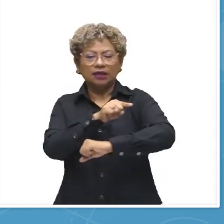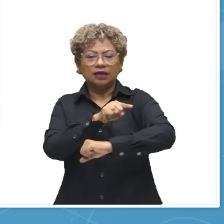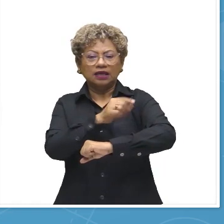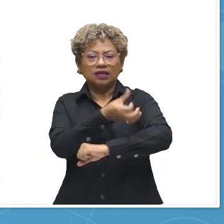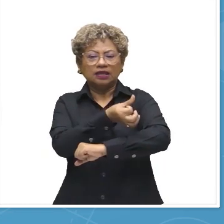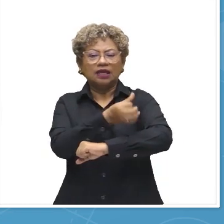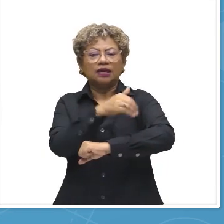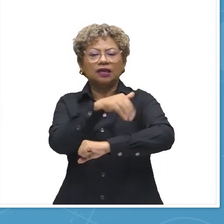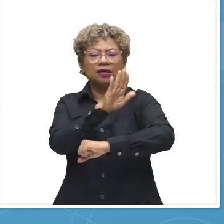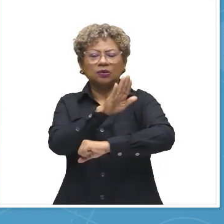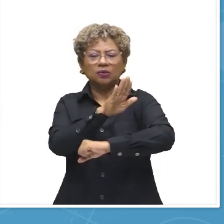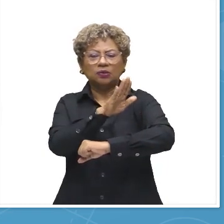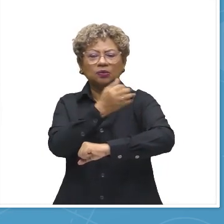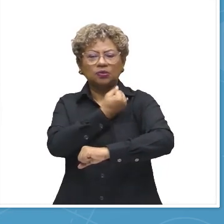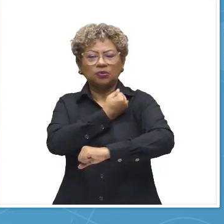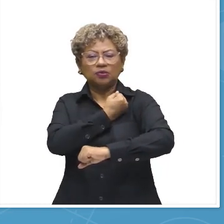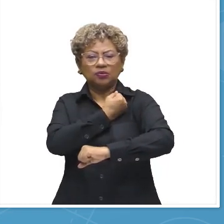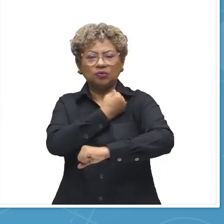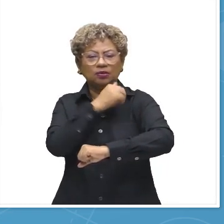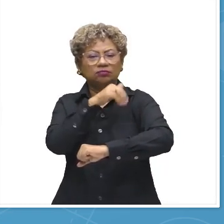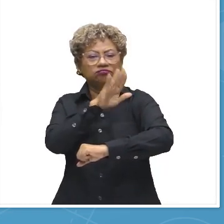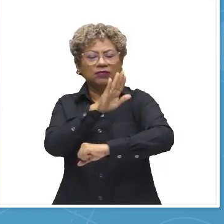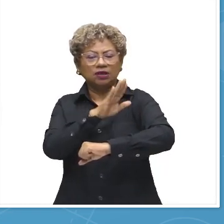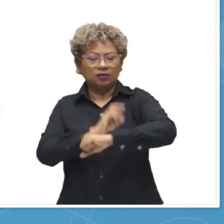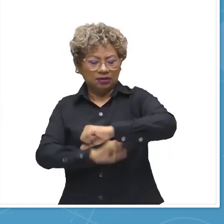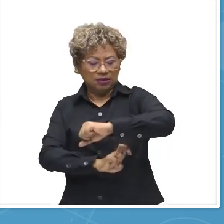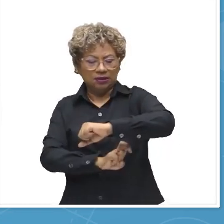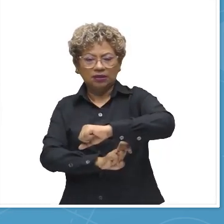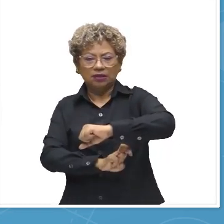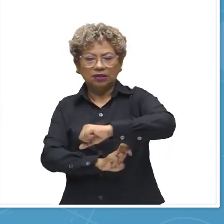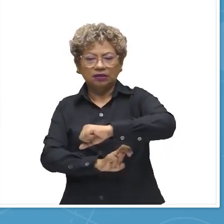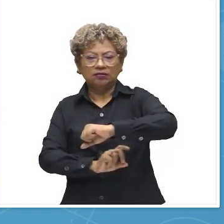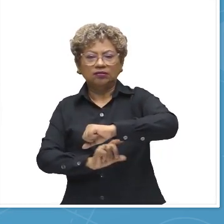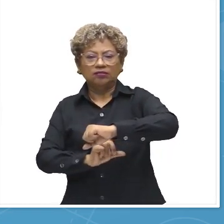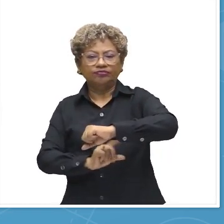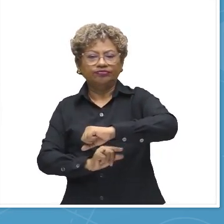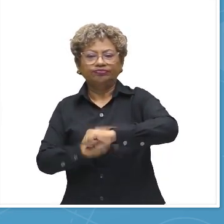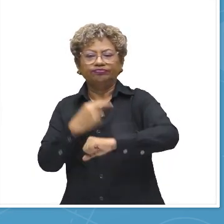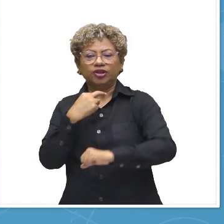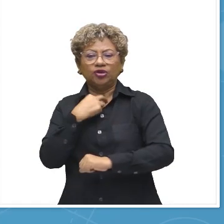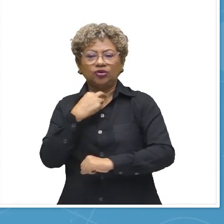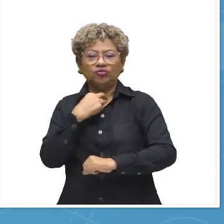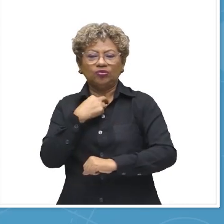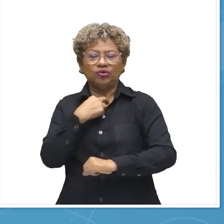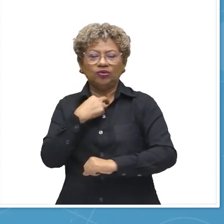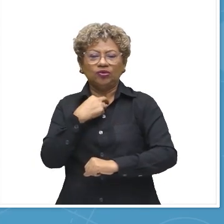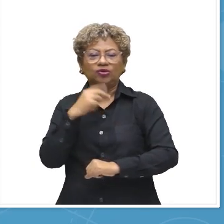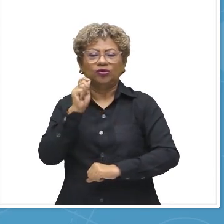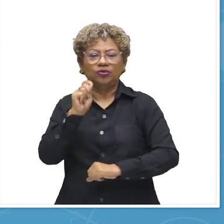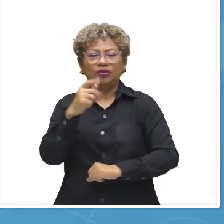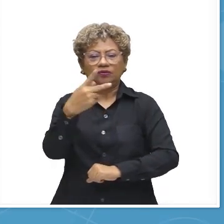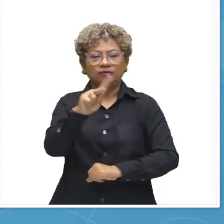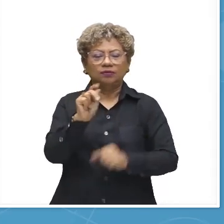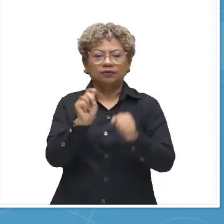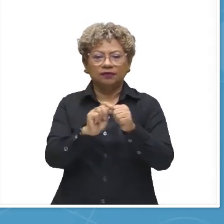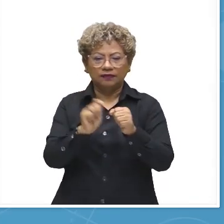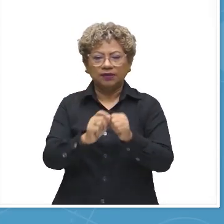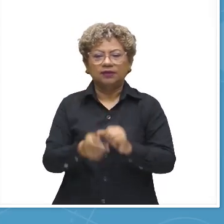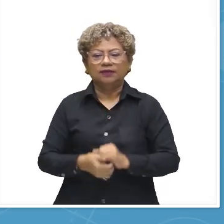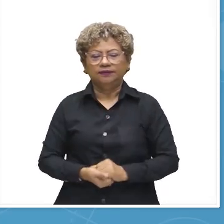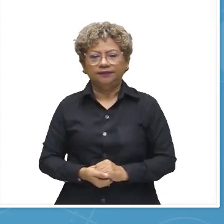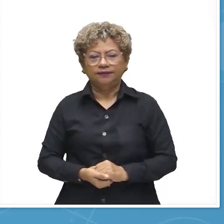acontecer isso, você vai transformar essa fração numa fração mista. Olha só, 1 inteiro é a